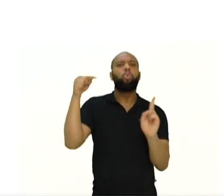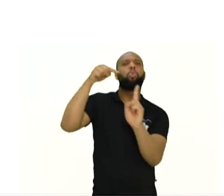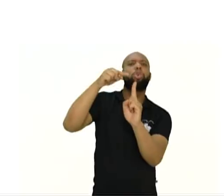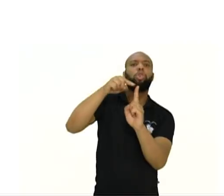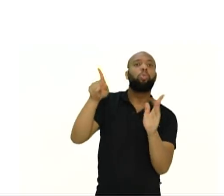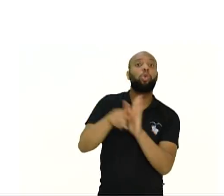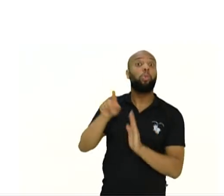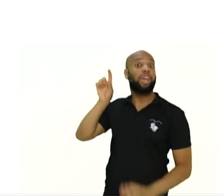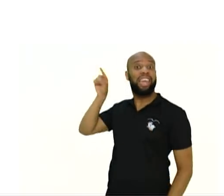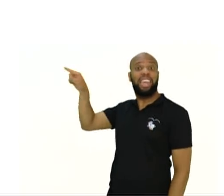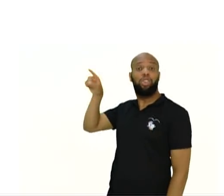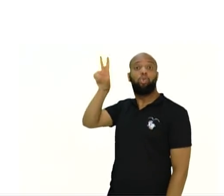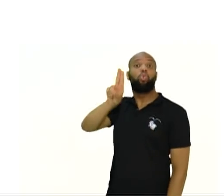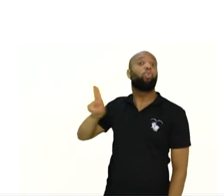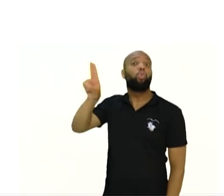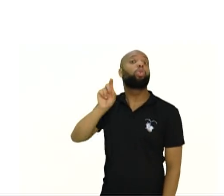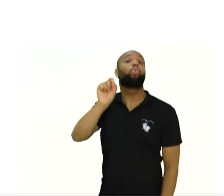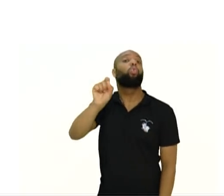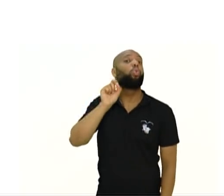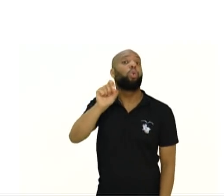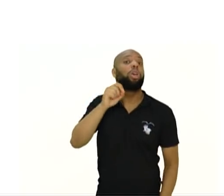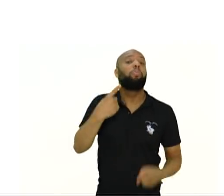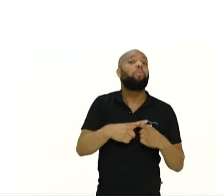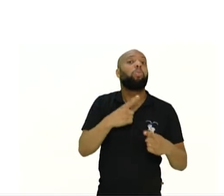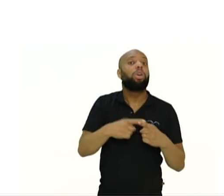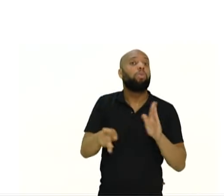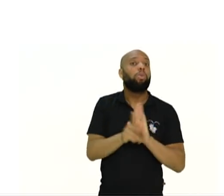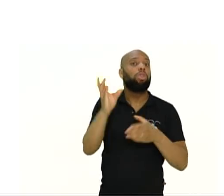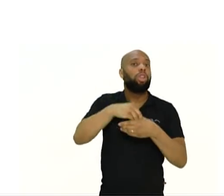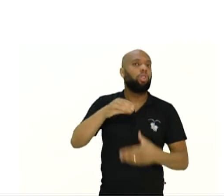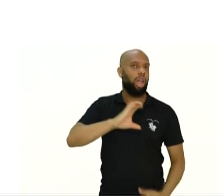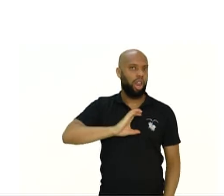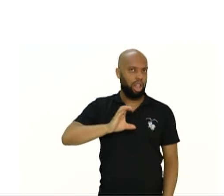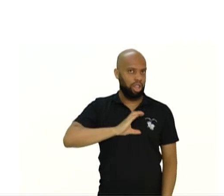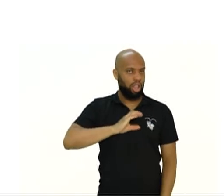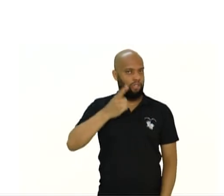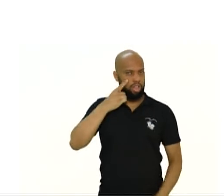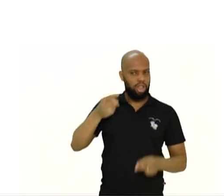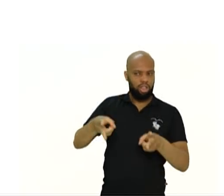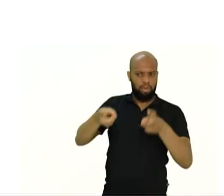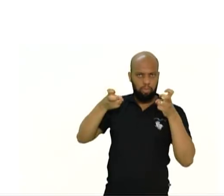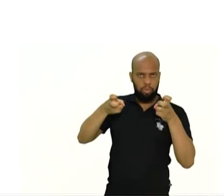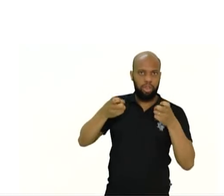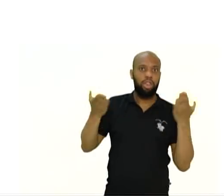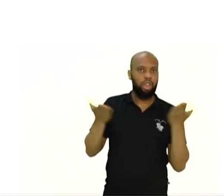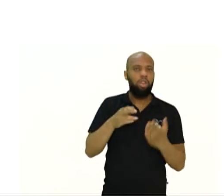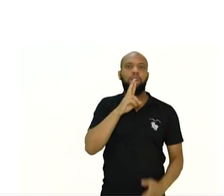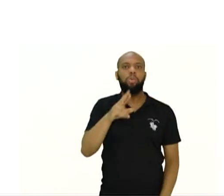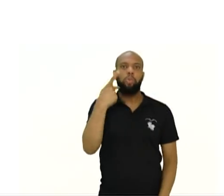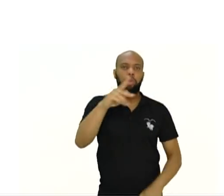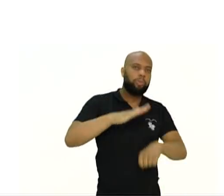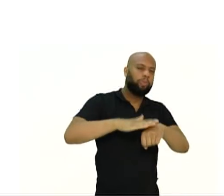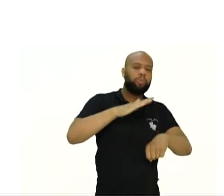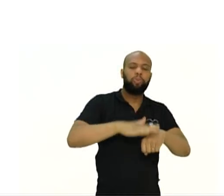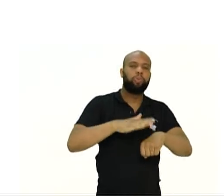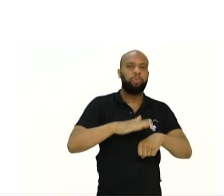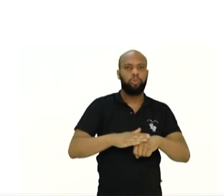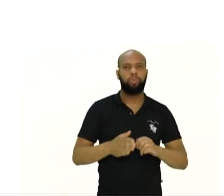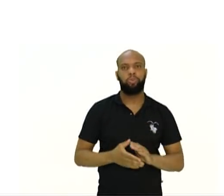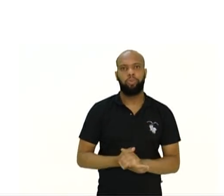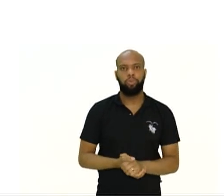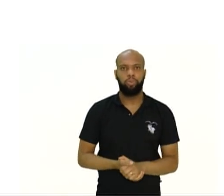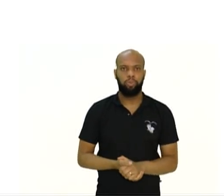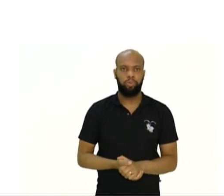esse recurso natural vem sendo explorado no Canadá. Então presta bastante atenção na imagem. Agora a atividade é